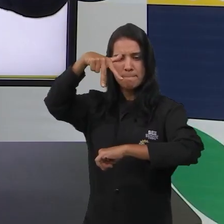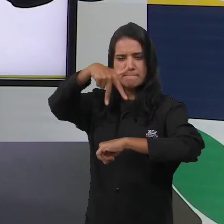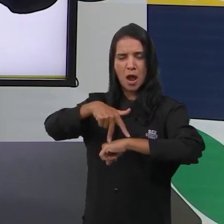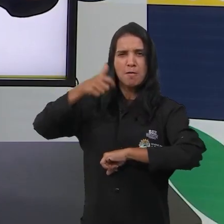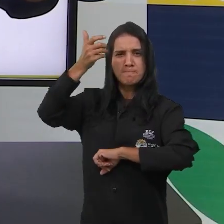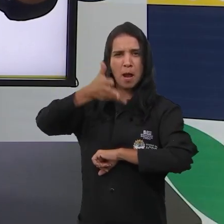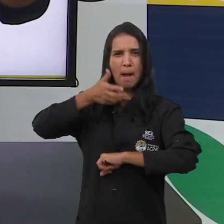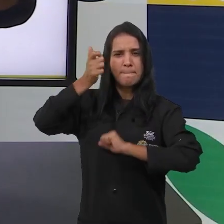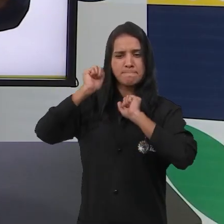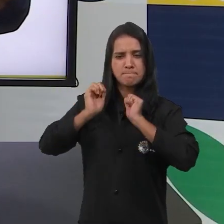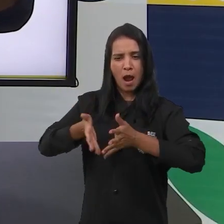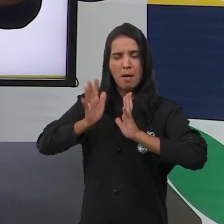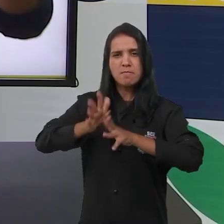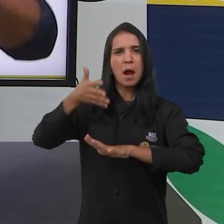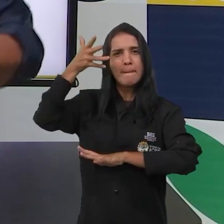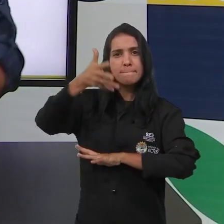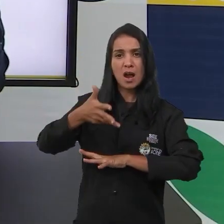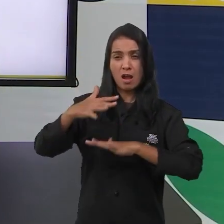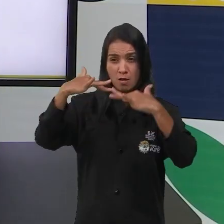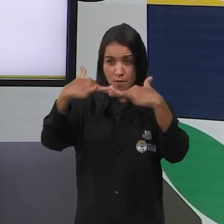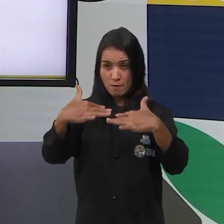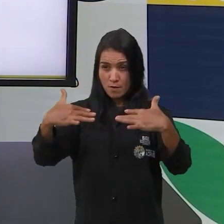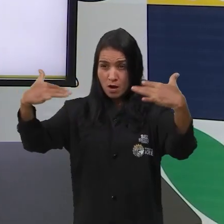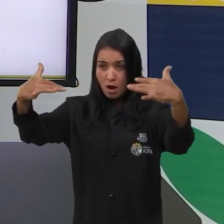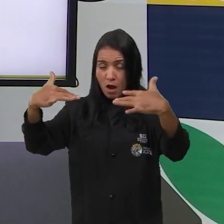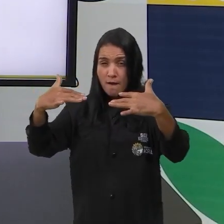e a multidão ali assistindo, a plateia